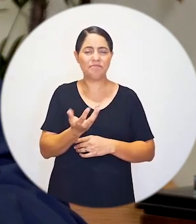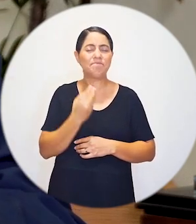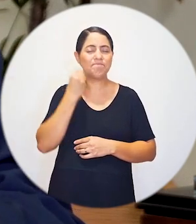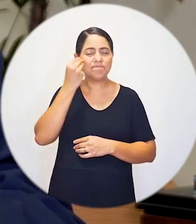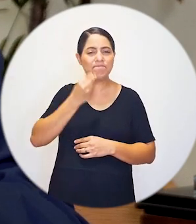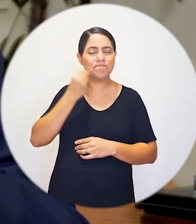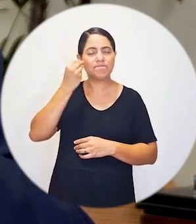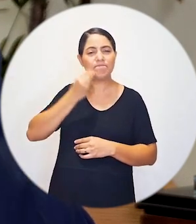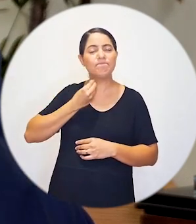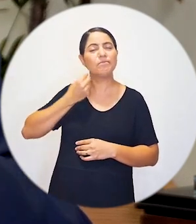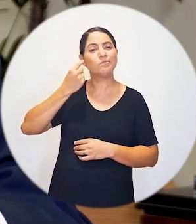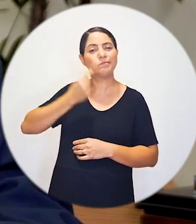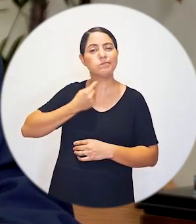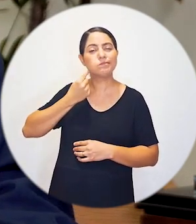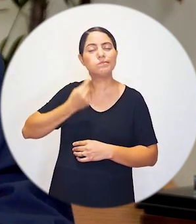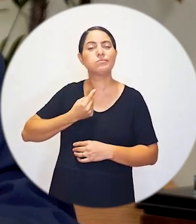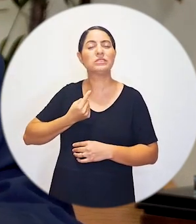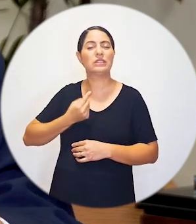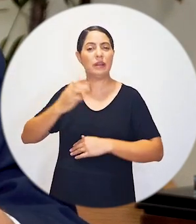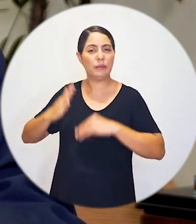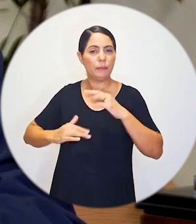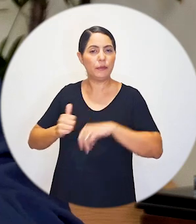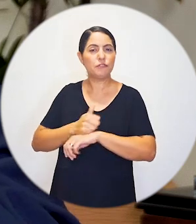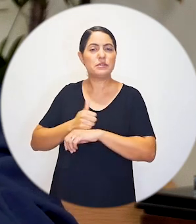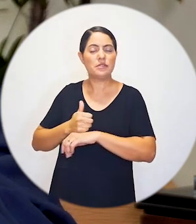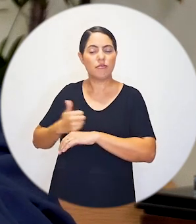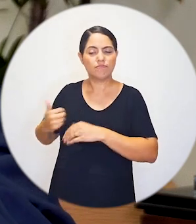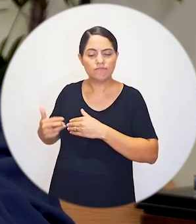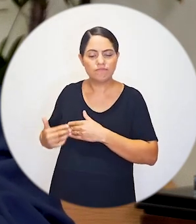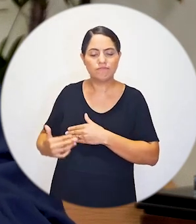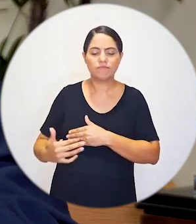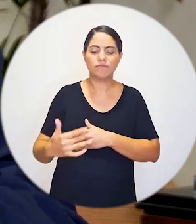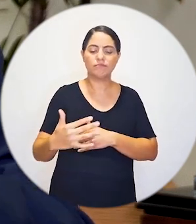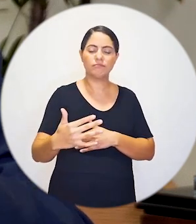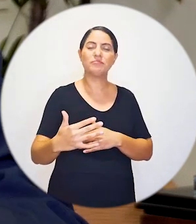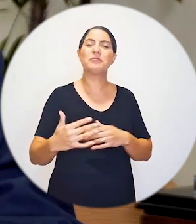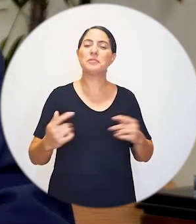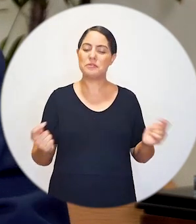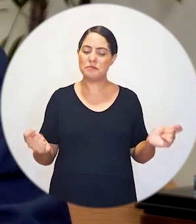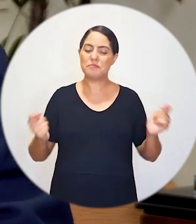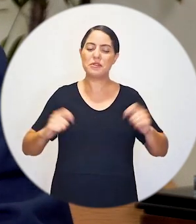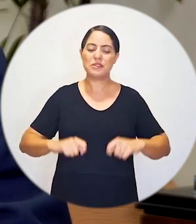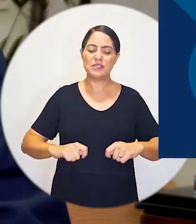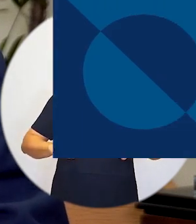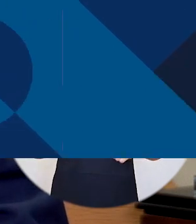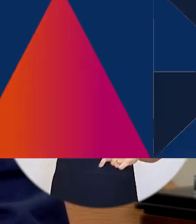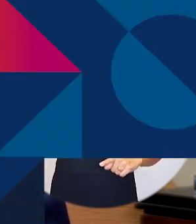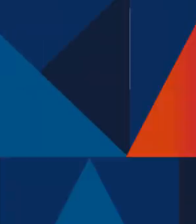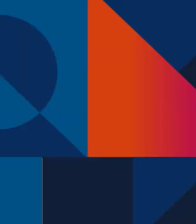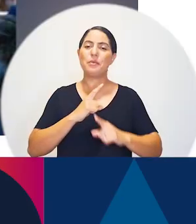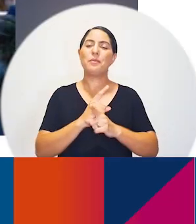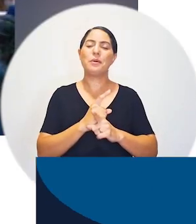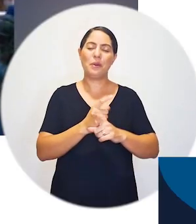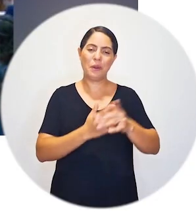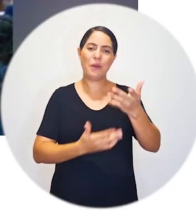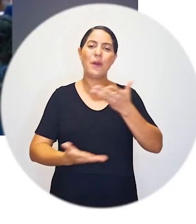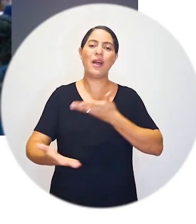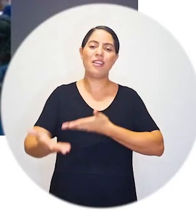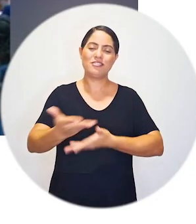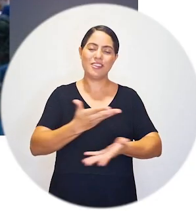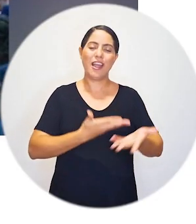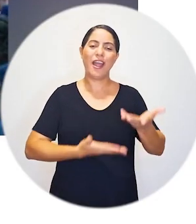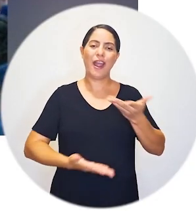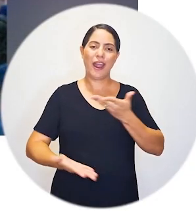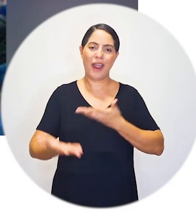para que essa caminhada feita até ali possa também ser mais um ponto